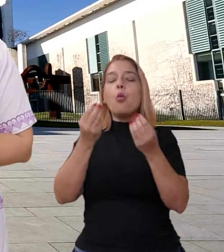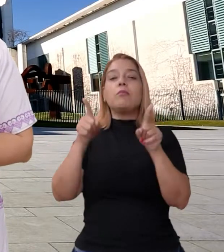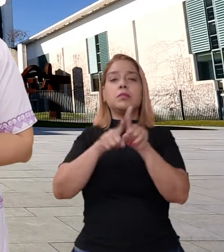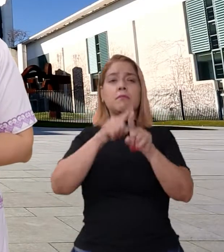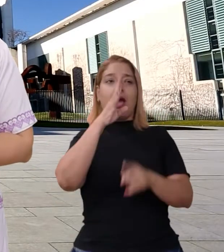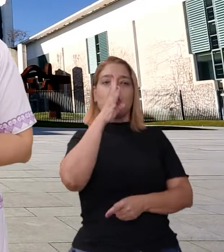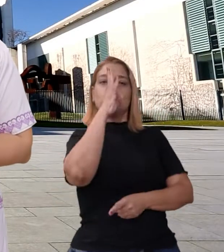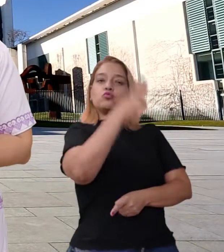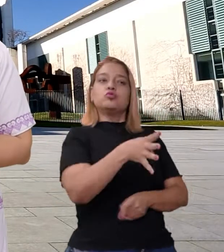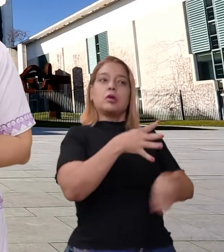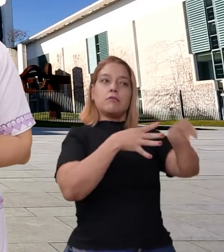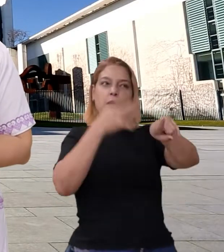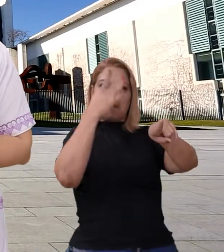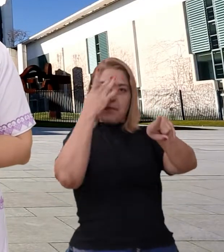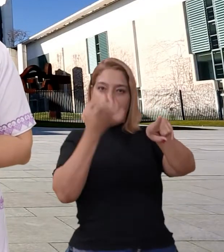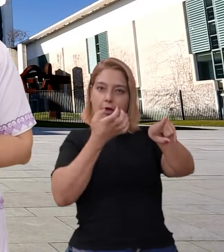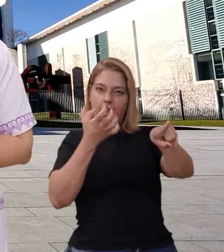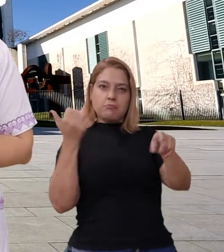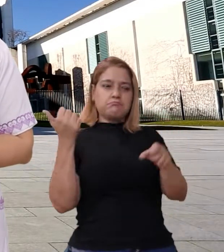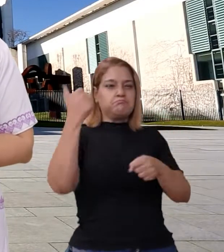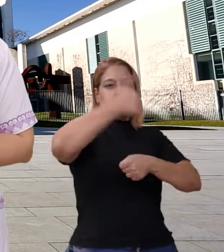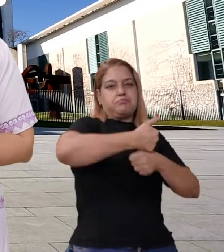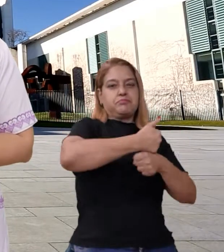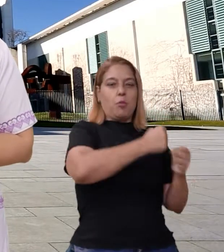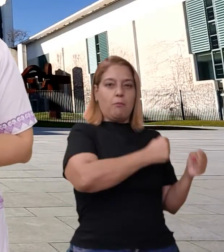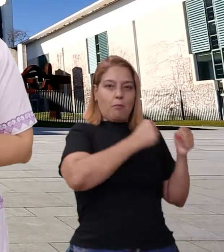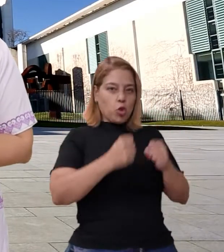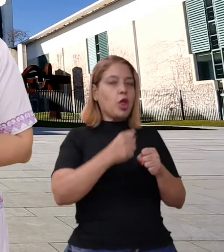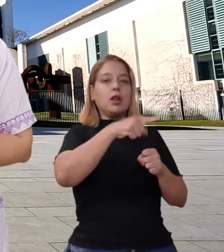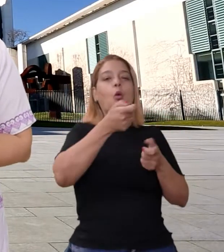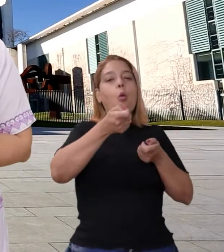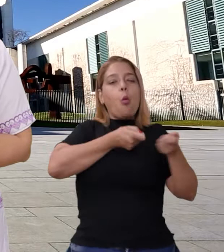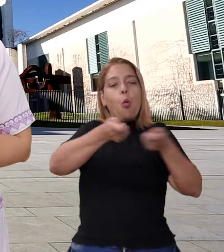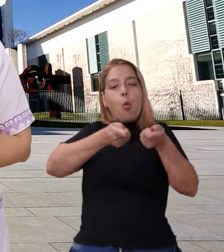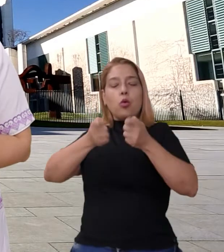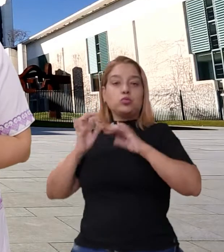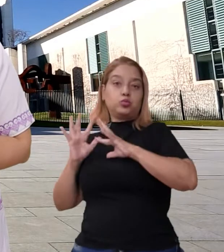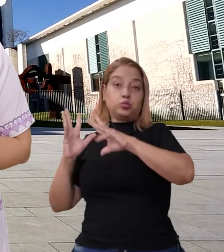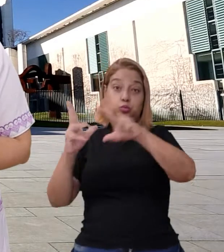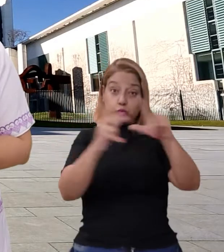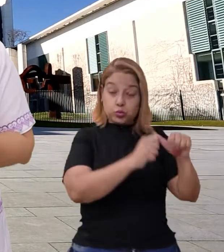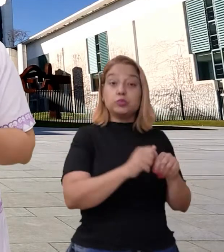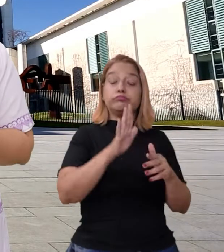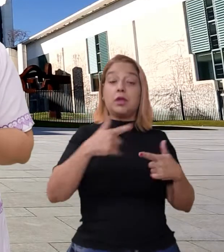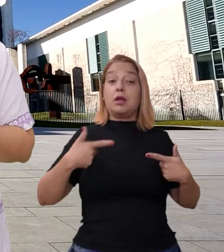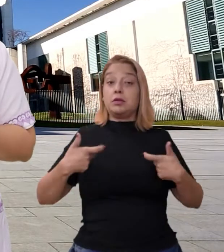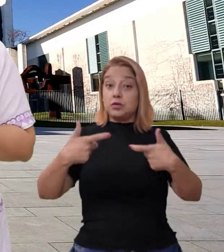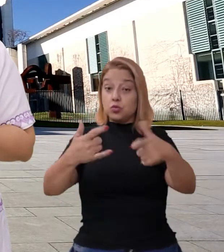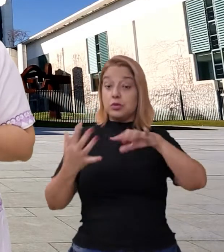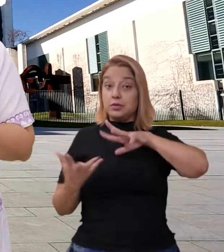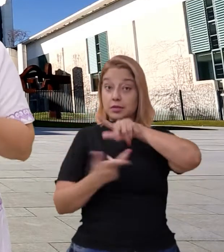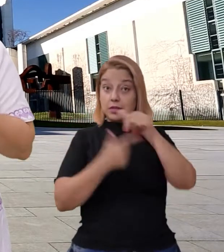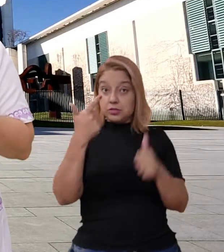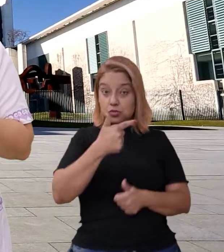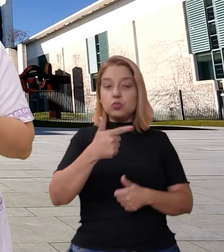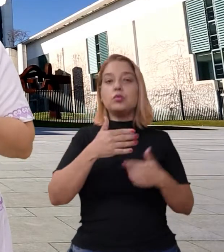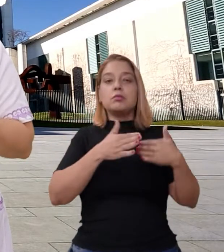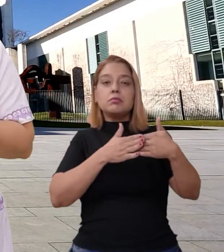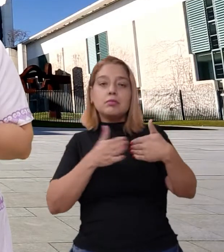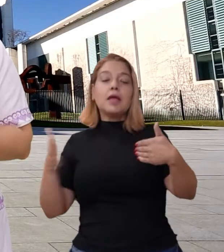fosse para se manter no poder e controlar o povo. A Segunda Guerra Mundial durou entre os anos